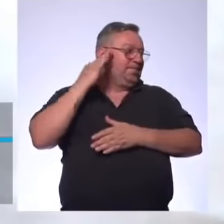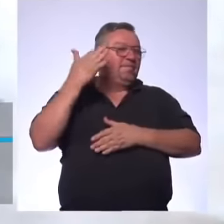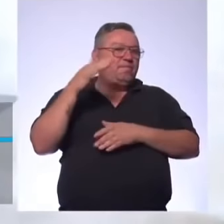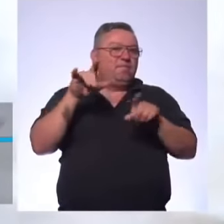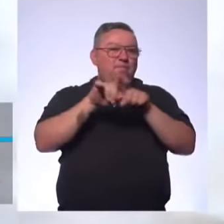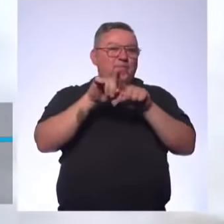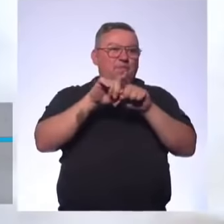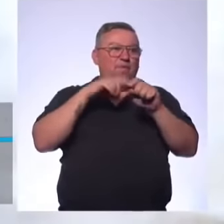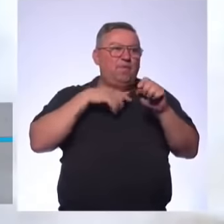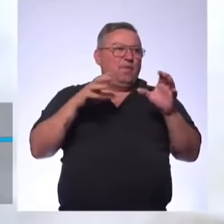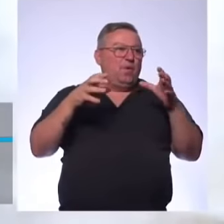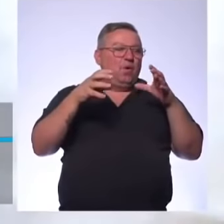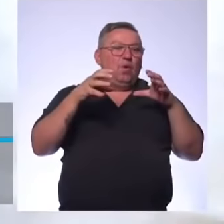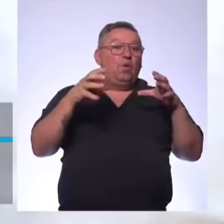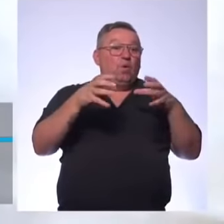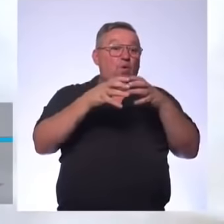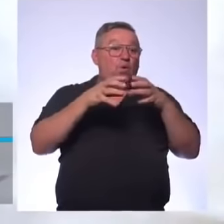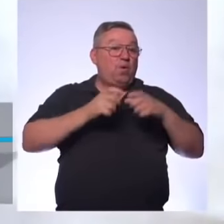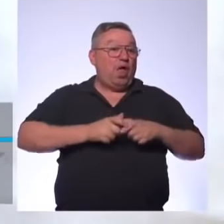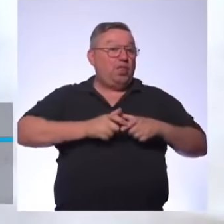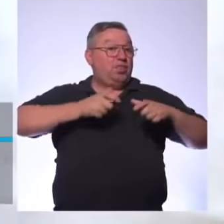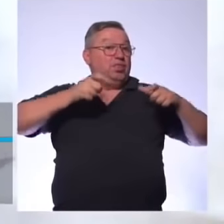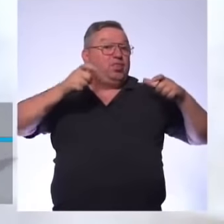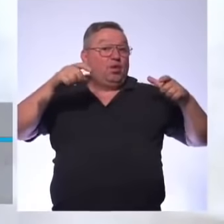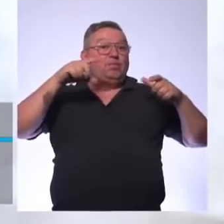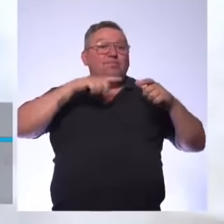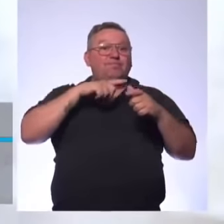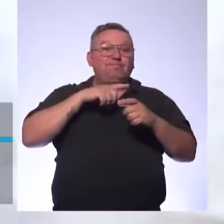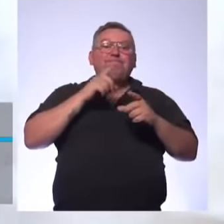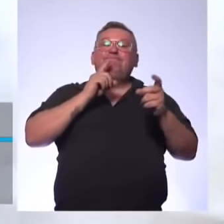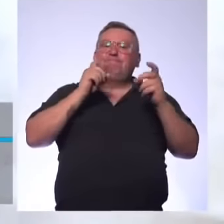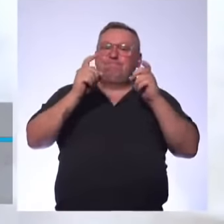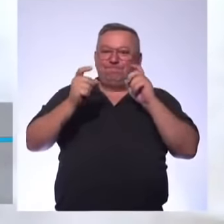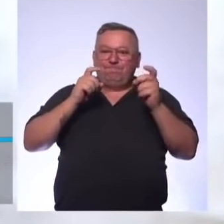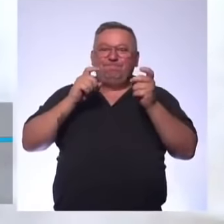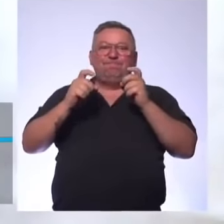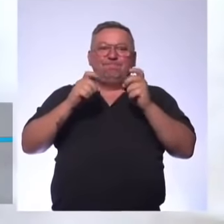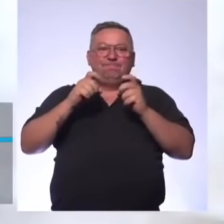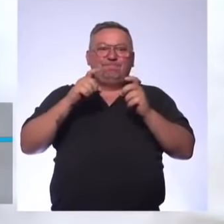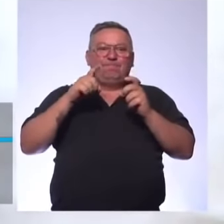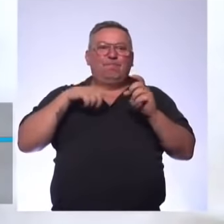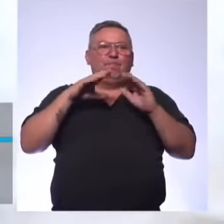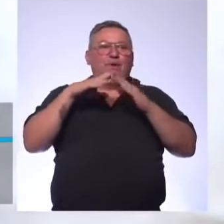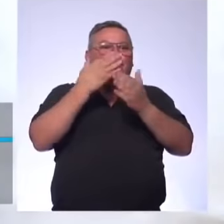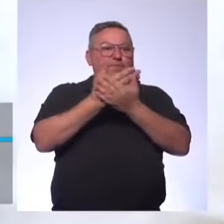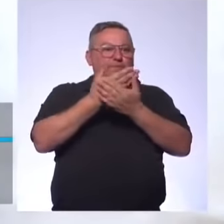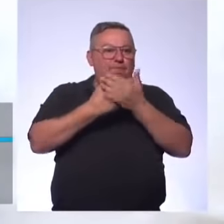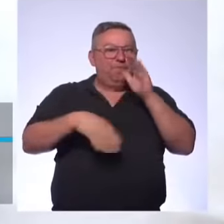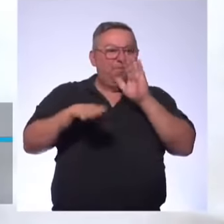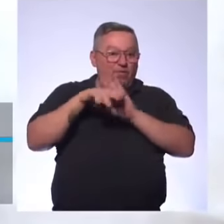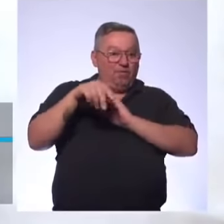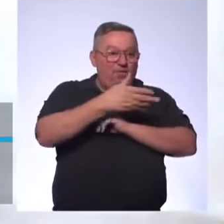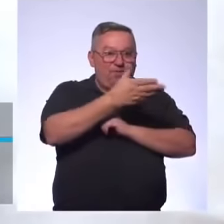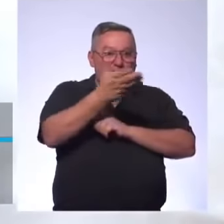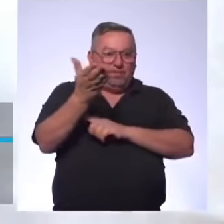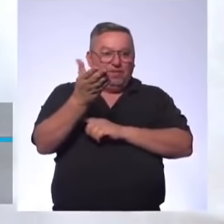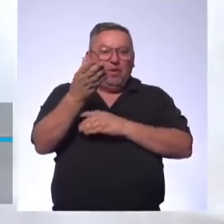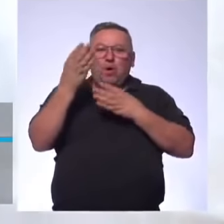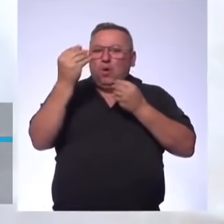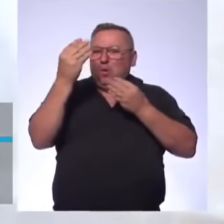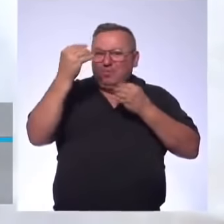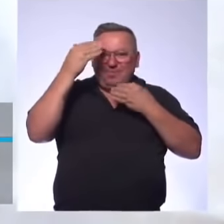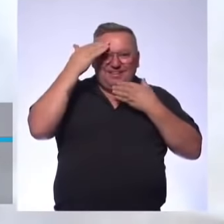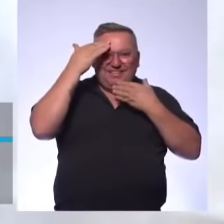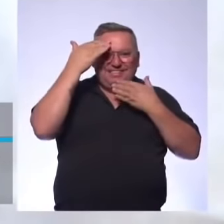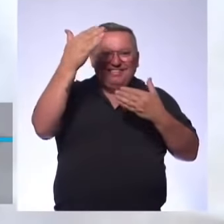né é uma equipe enorme de profissionais que estão aqui reunidos para a escola chegar até você então meu muito